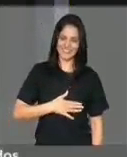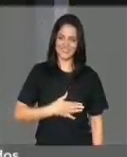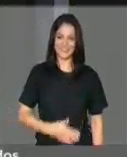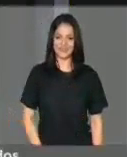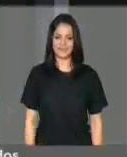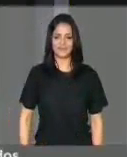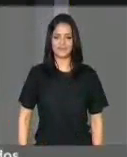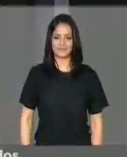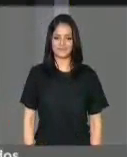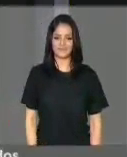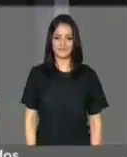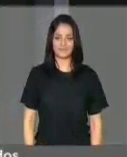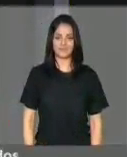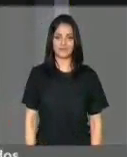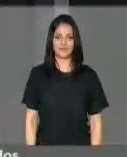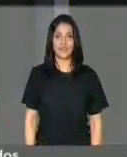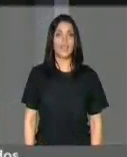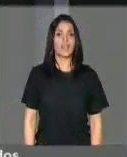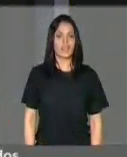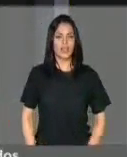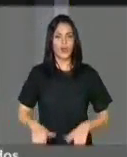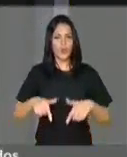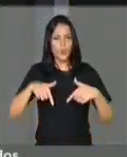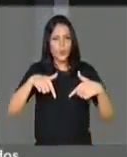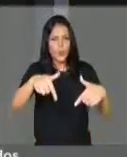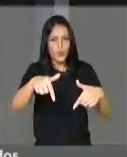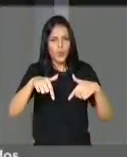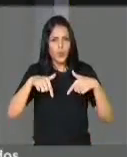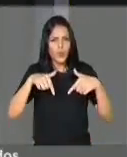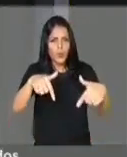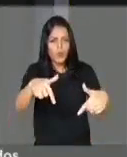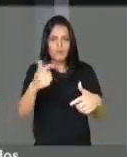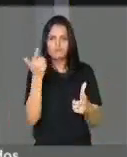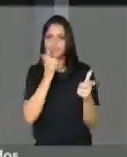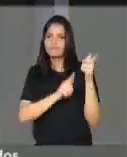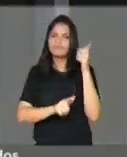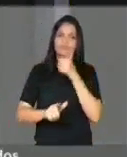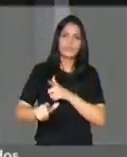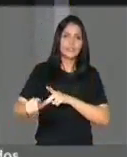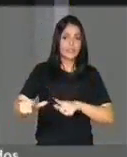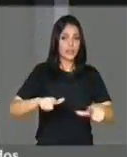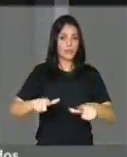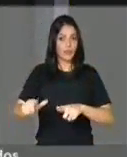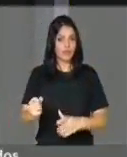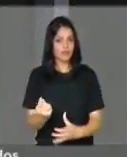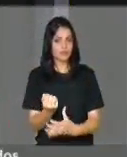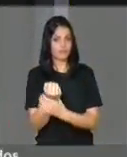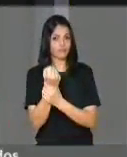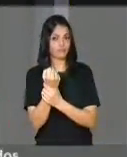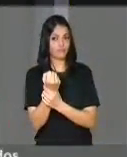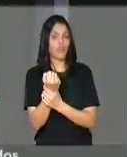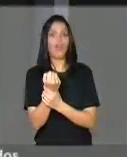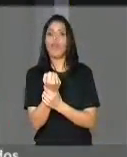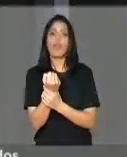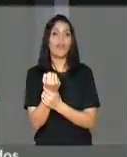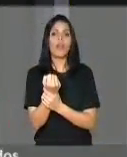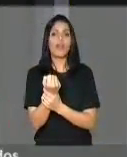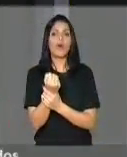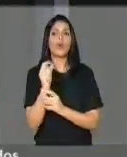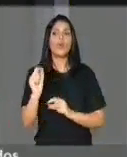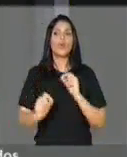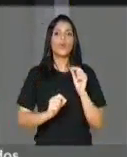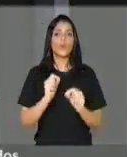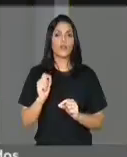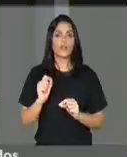A luta pelo trabalho, amigo Lourenço, pelo trabalho seguro, constitui, antes